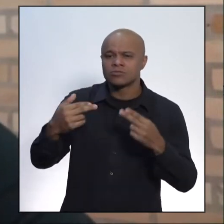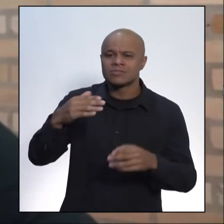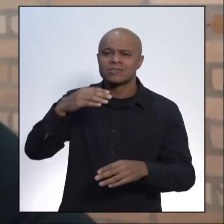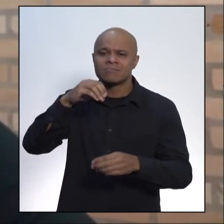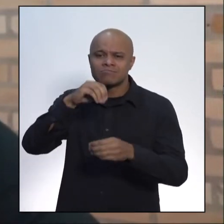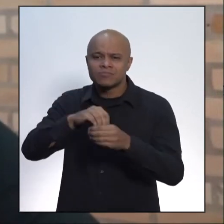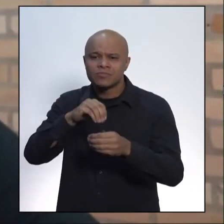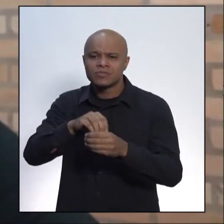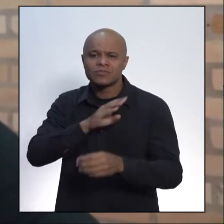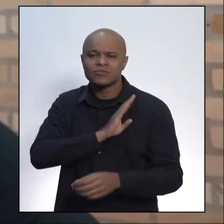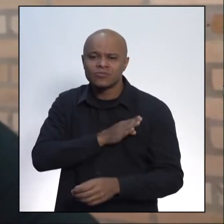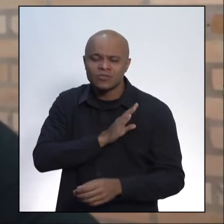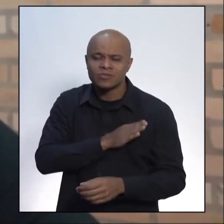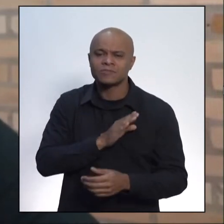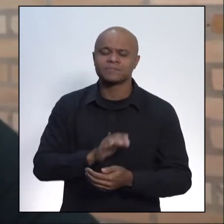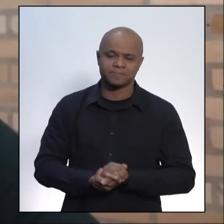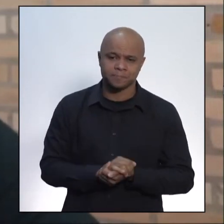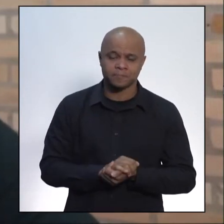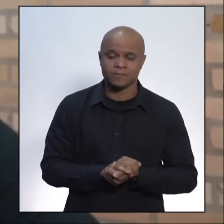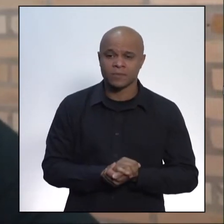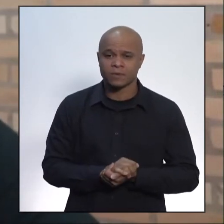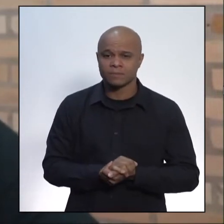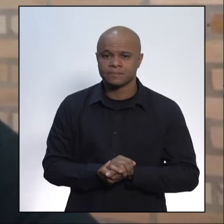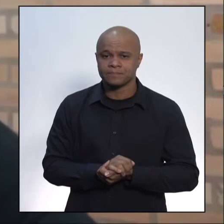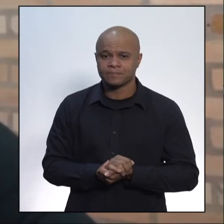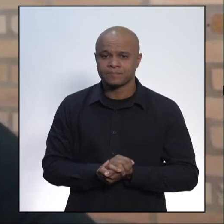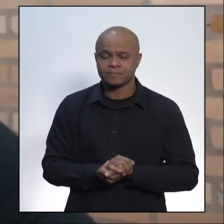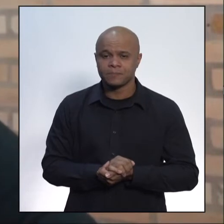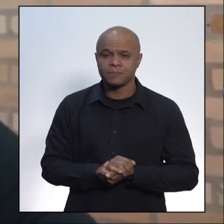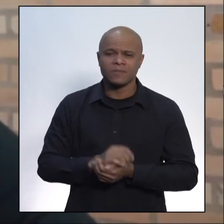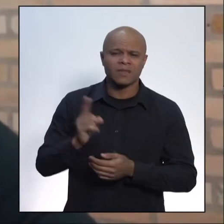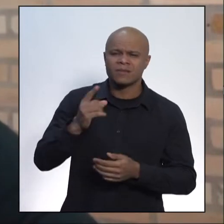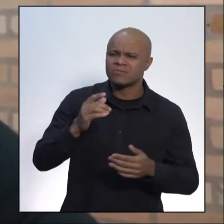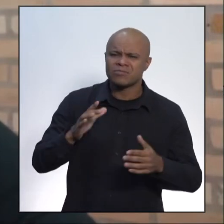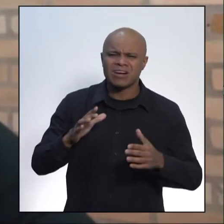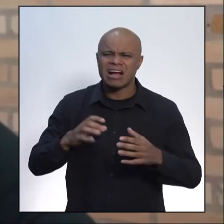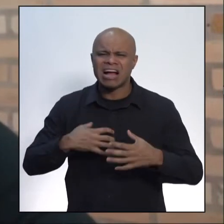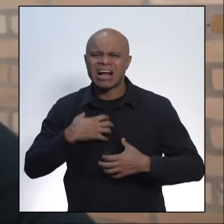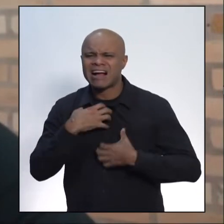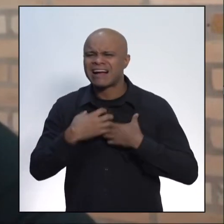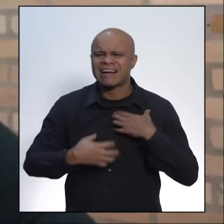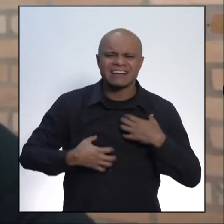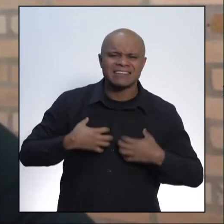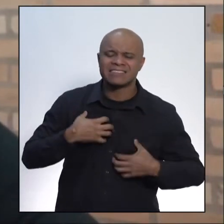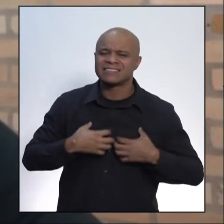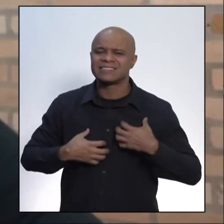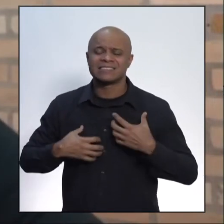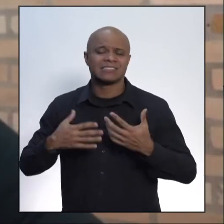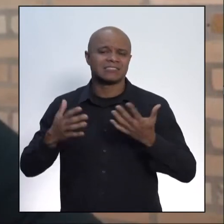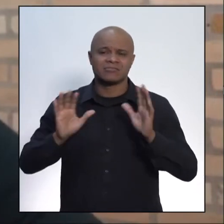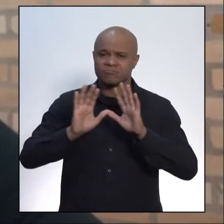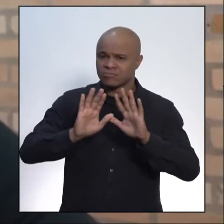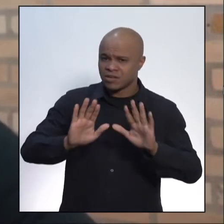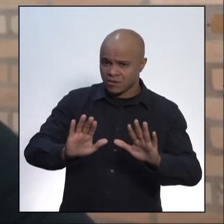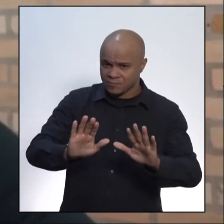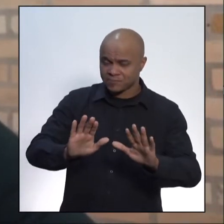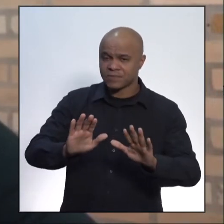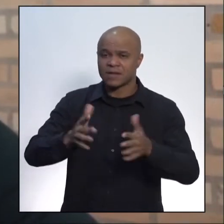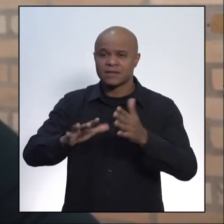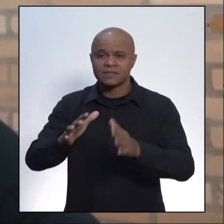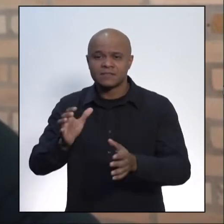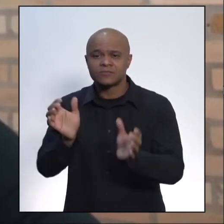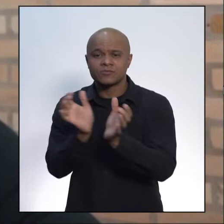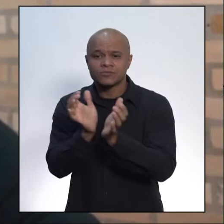vão permeando as nossas ações. Não se desespere, né? Às vezes eu criei um grupo de WhatsApp e não foi